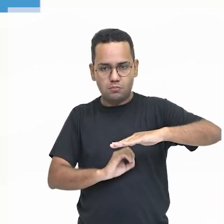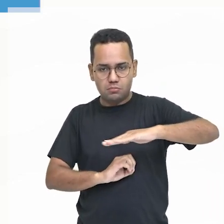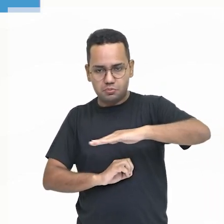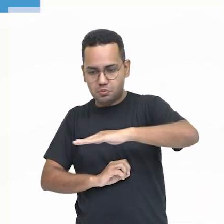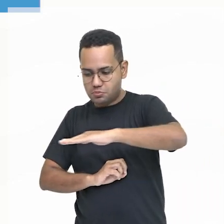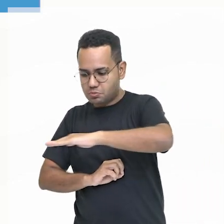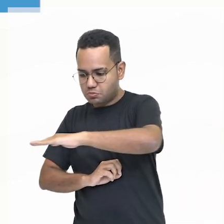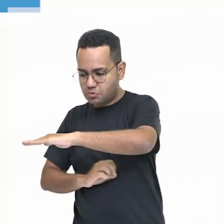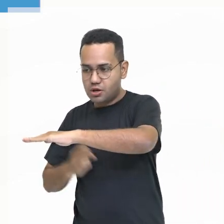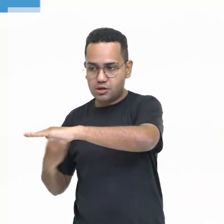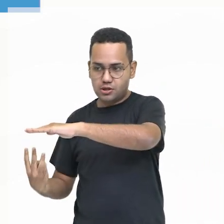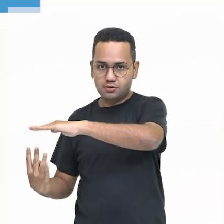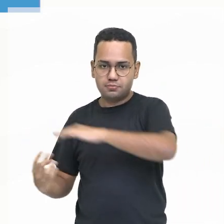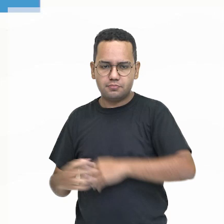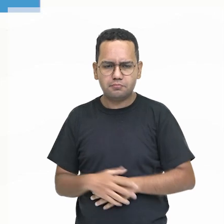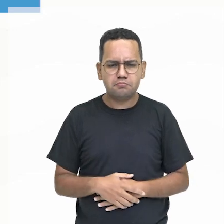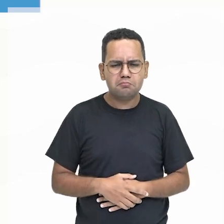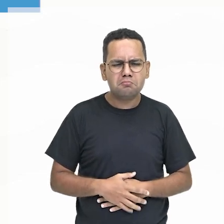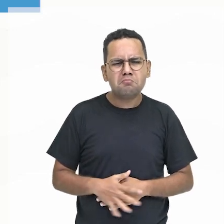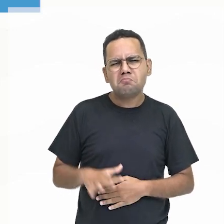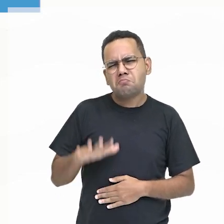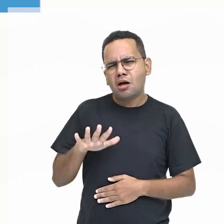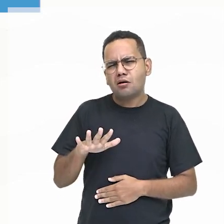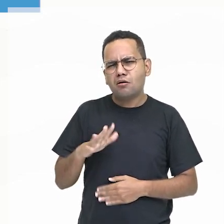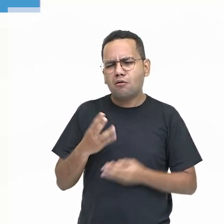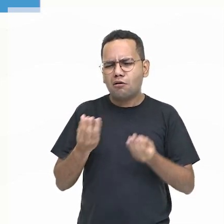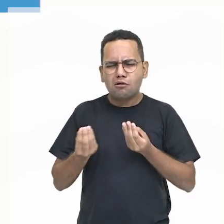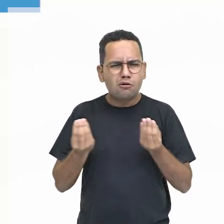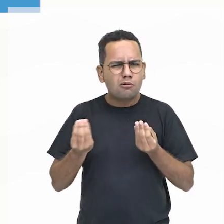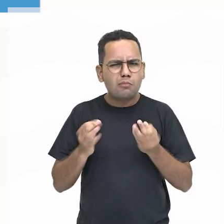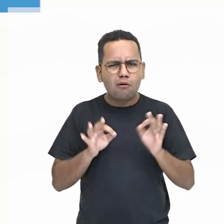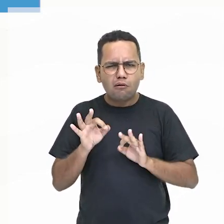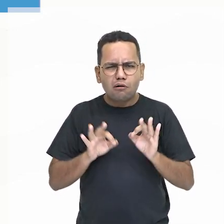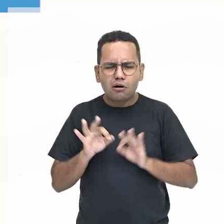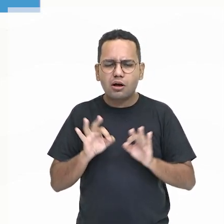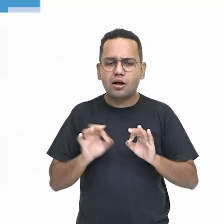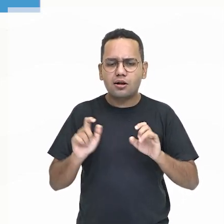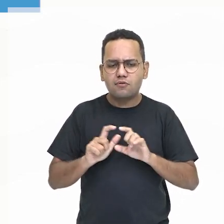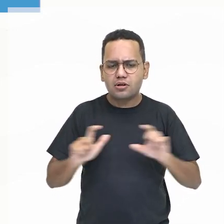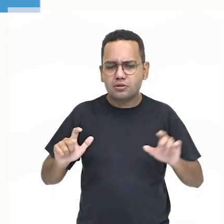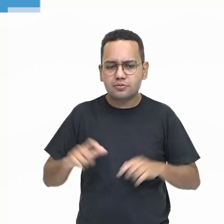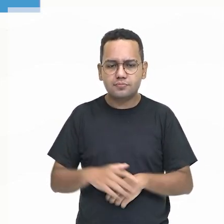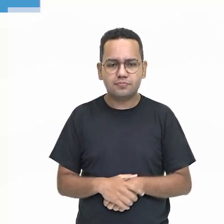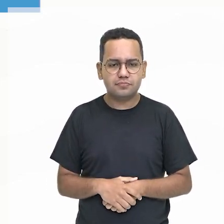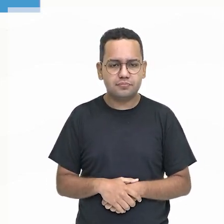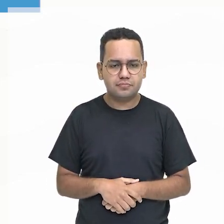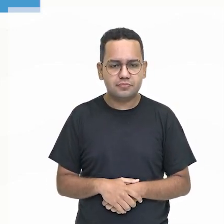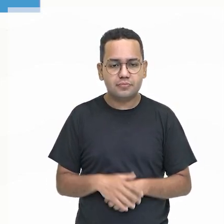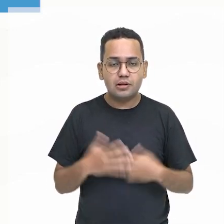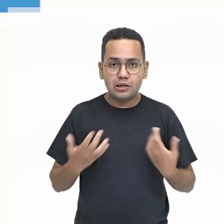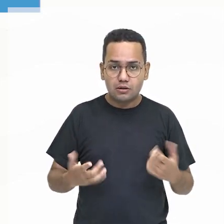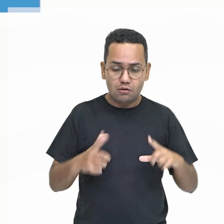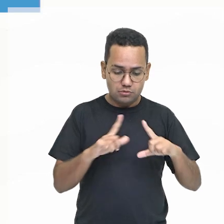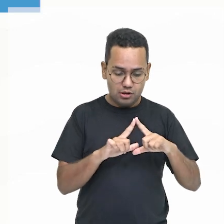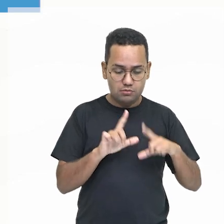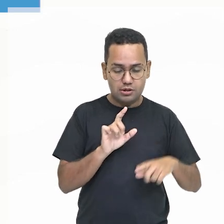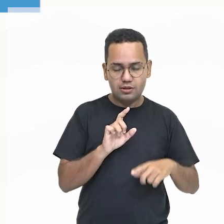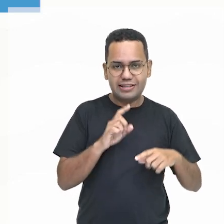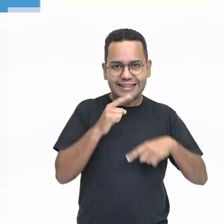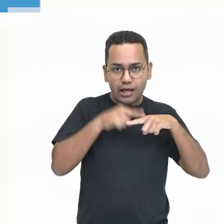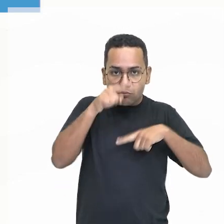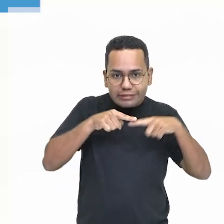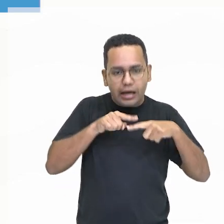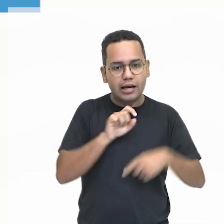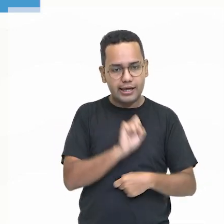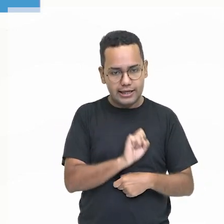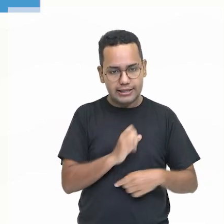ser a variação do espaço para esse móvel vai ser a diferença entre o espaço final que ele ocupa e o espaço